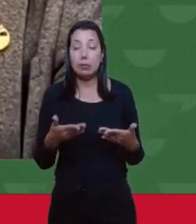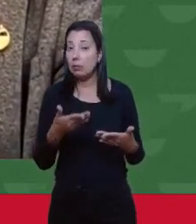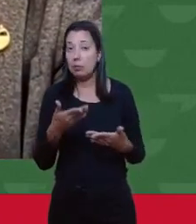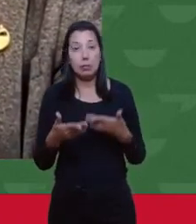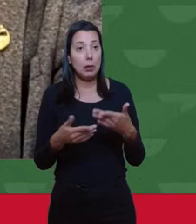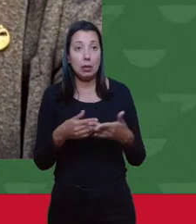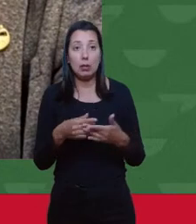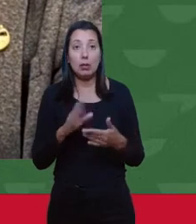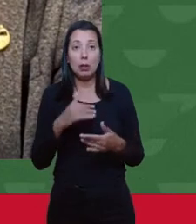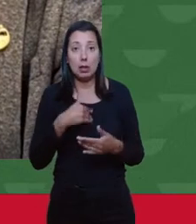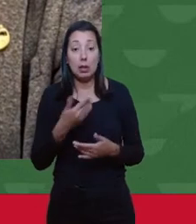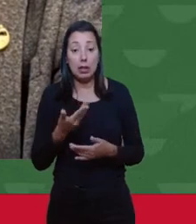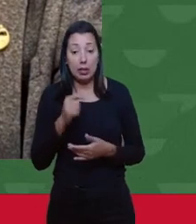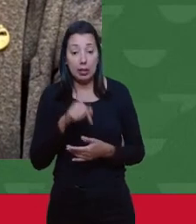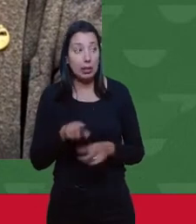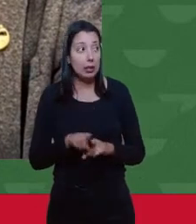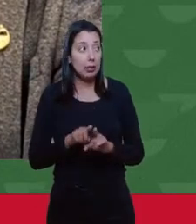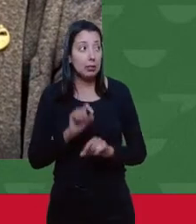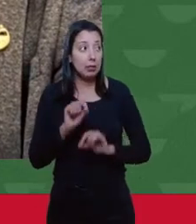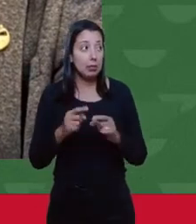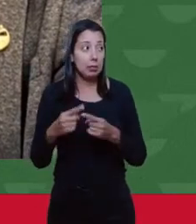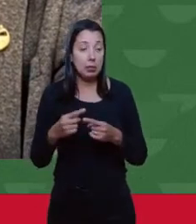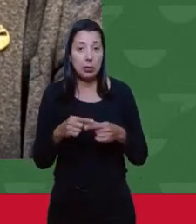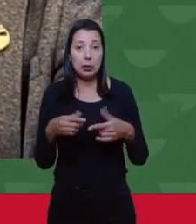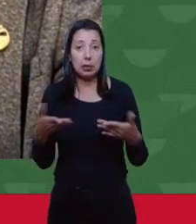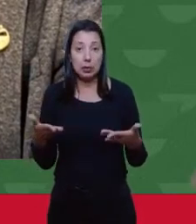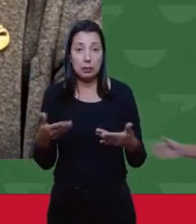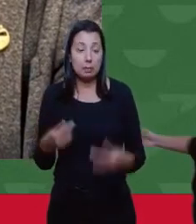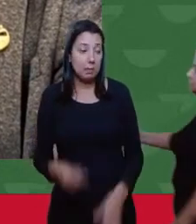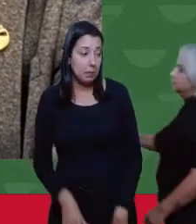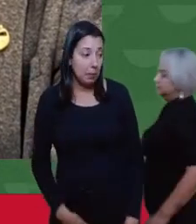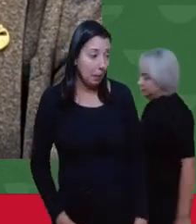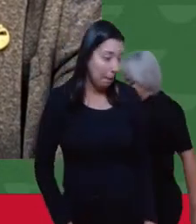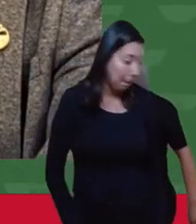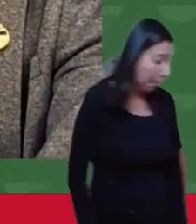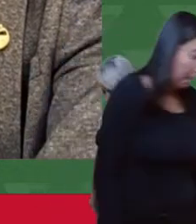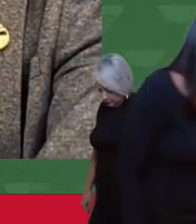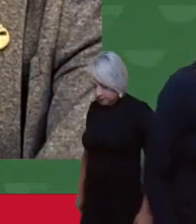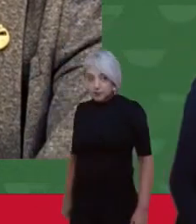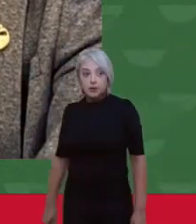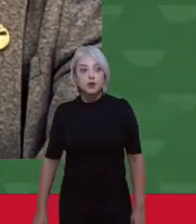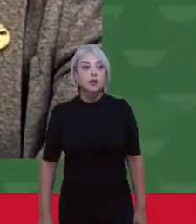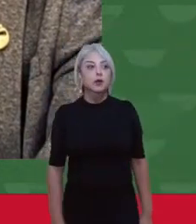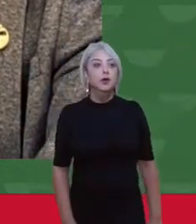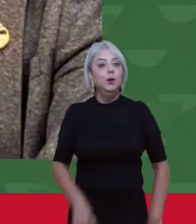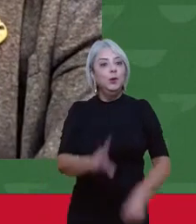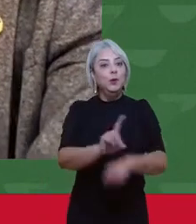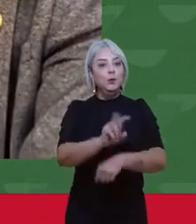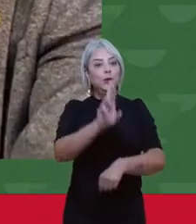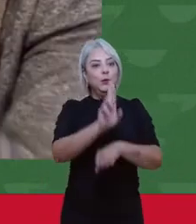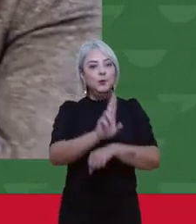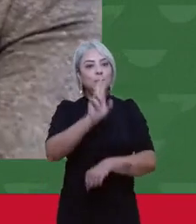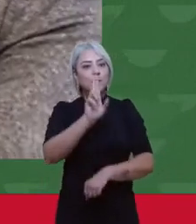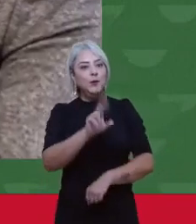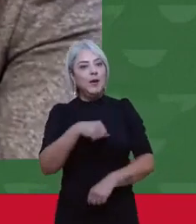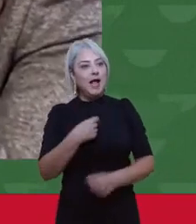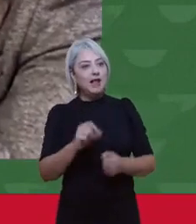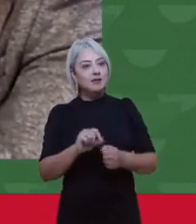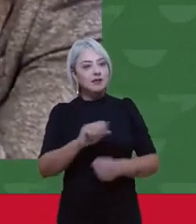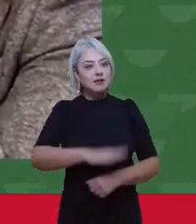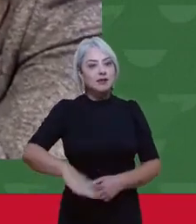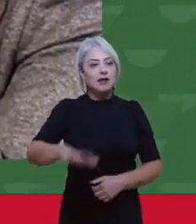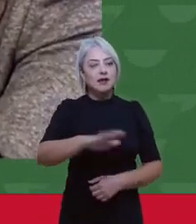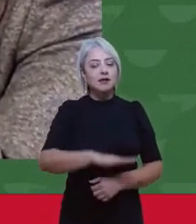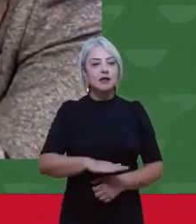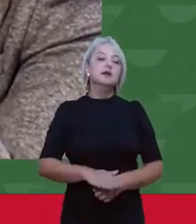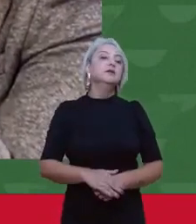sua presença hoje conosco aqui é uma gratidão, né, tê-lo conosco. E o doutorado, né, tu estás fazendo doutorado exatamente nessa área,